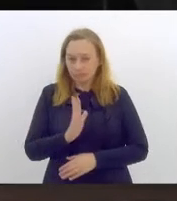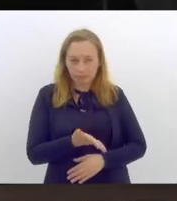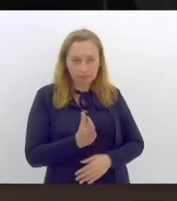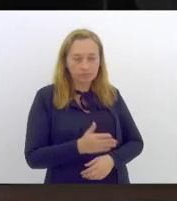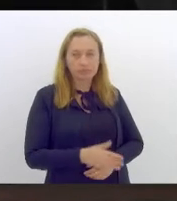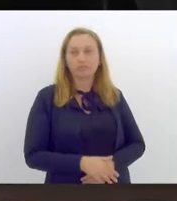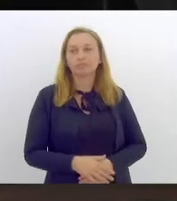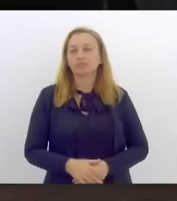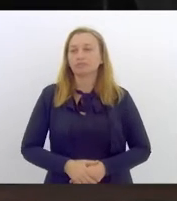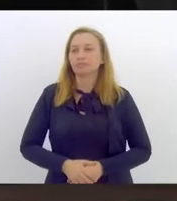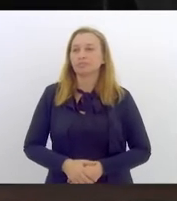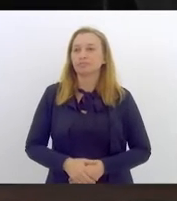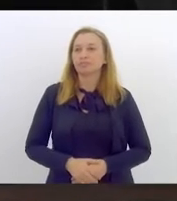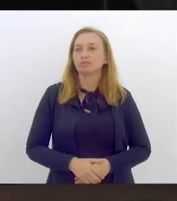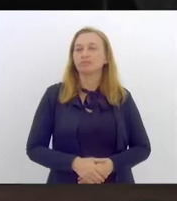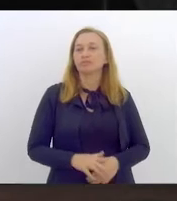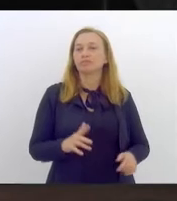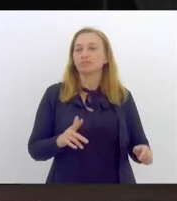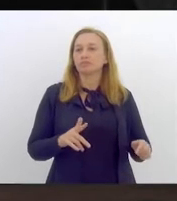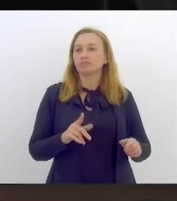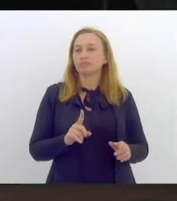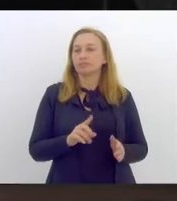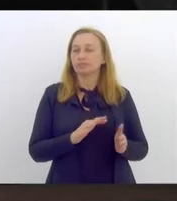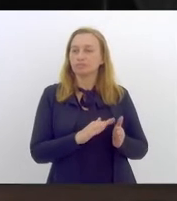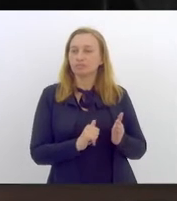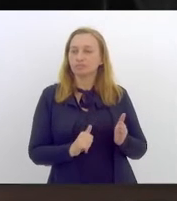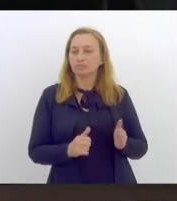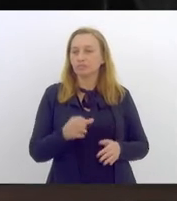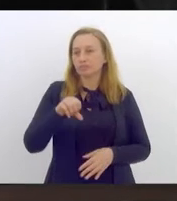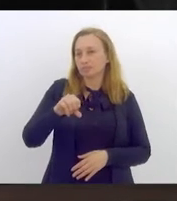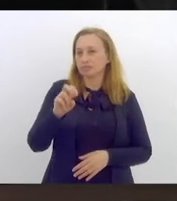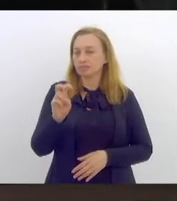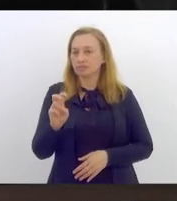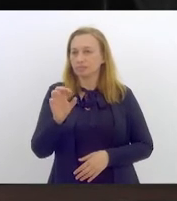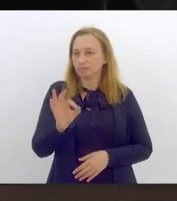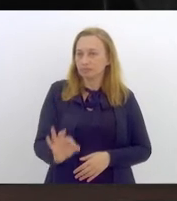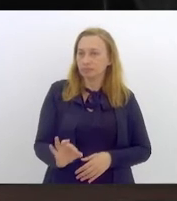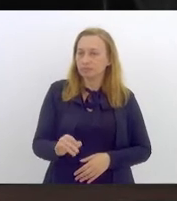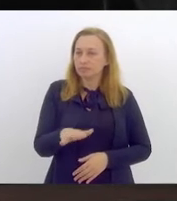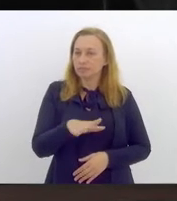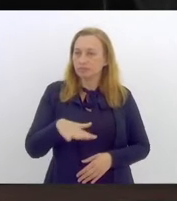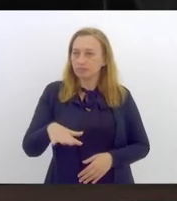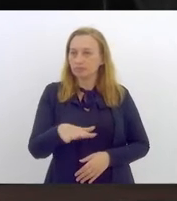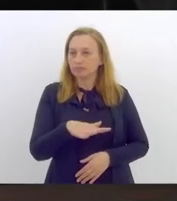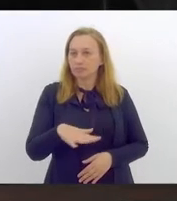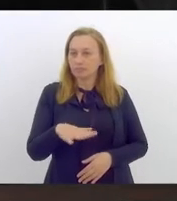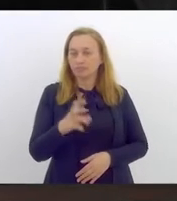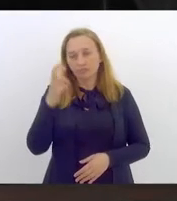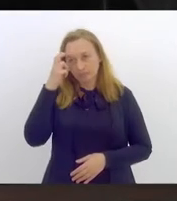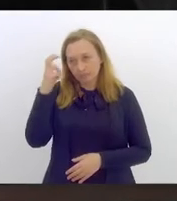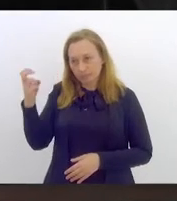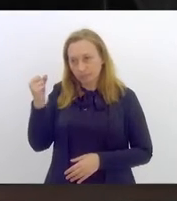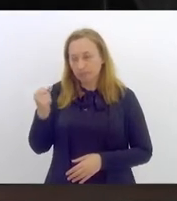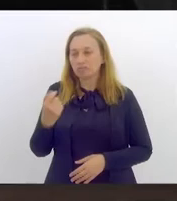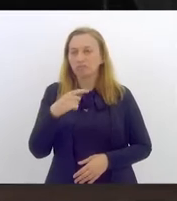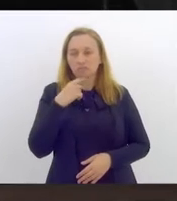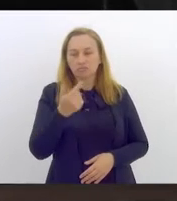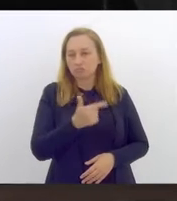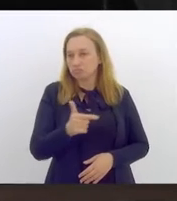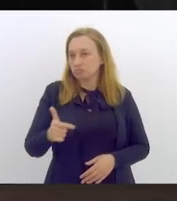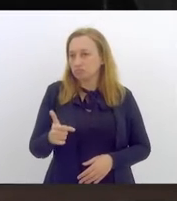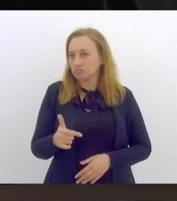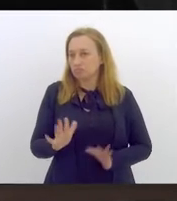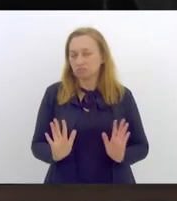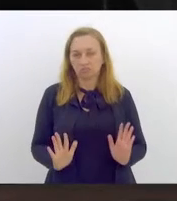se faz um corte de 95% na área da inteligência, sem dúvida nenhuma, nós